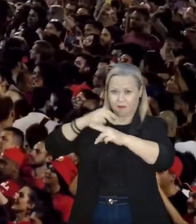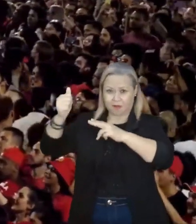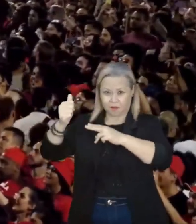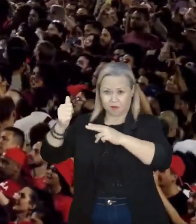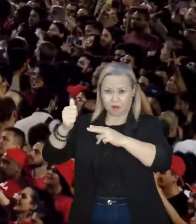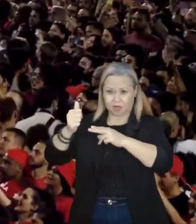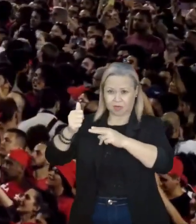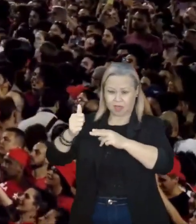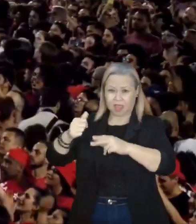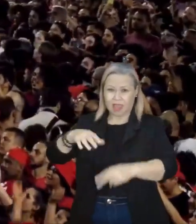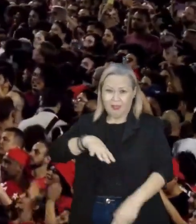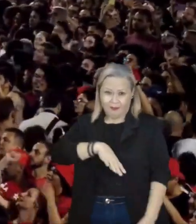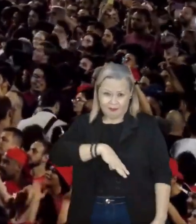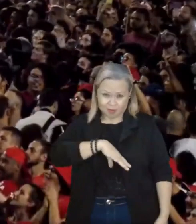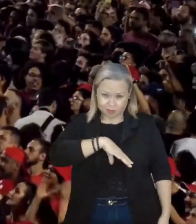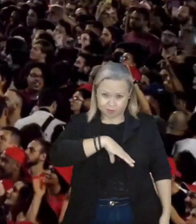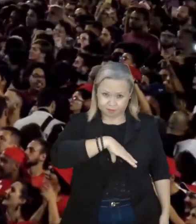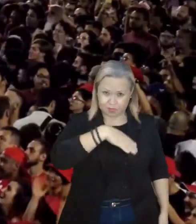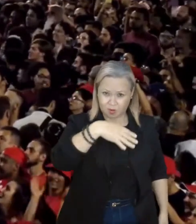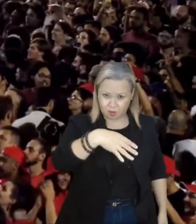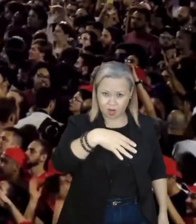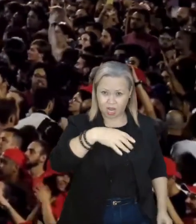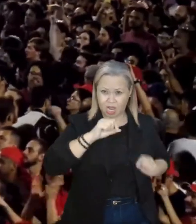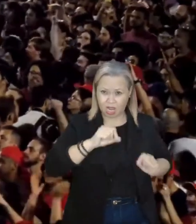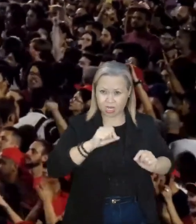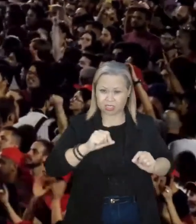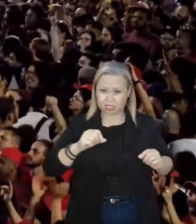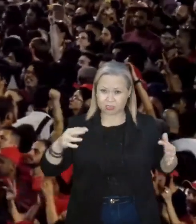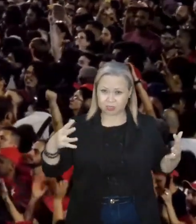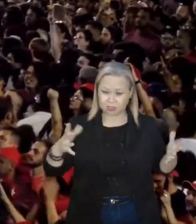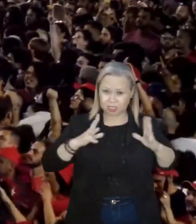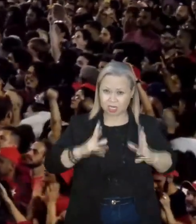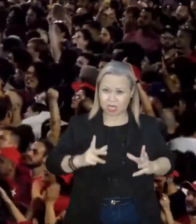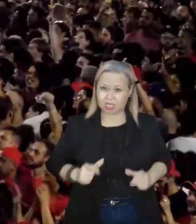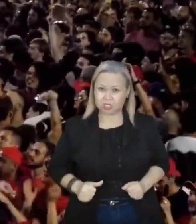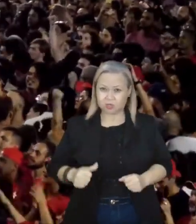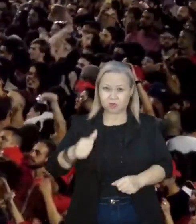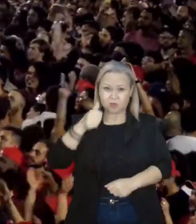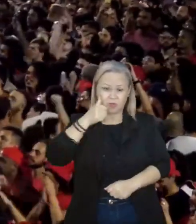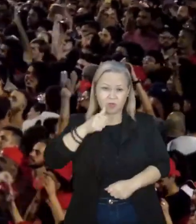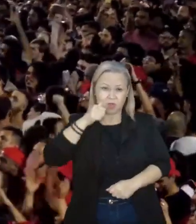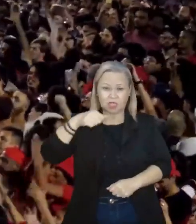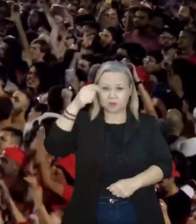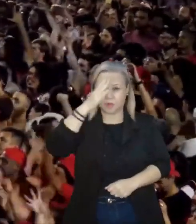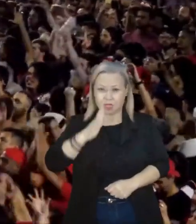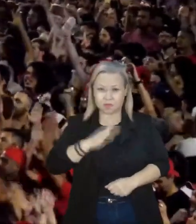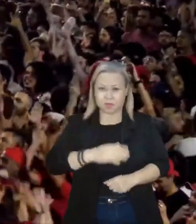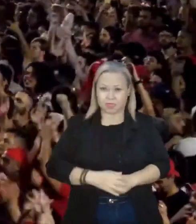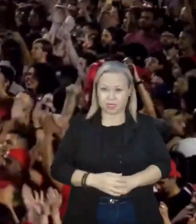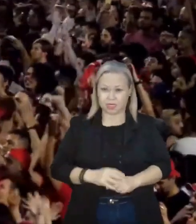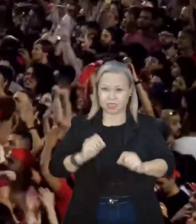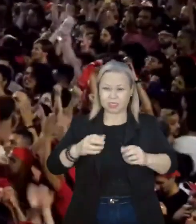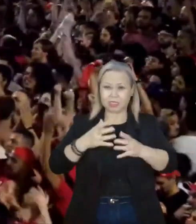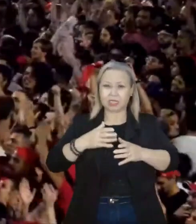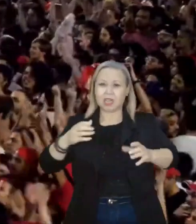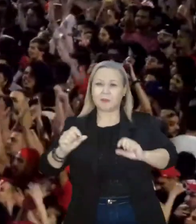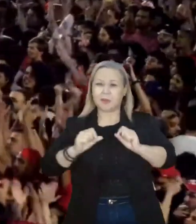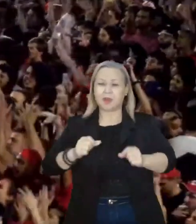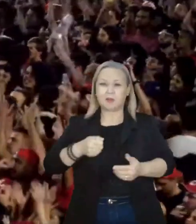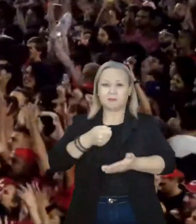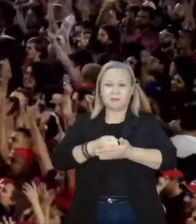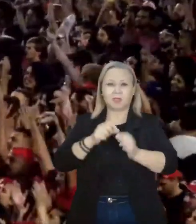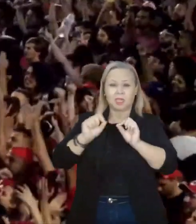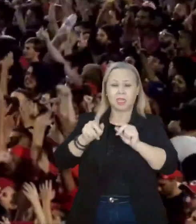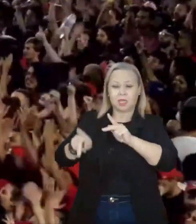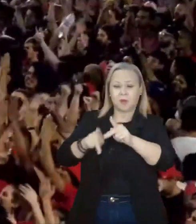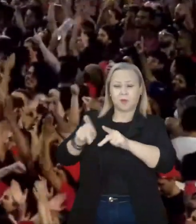à coragem e à atitude das mulheres brasileiras, que é a maioria absoluta da